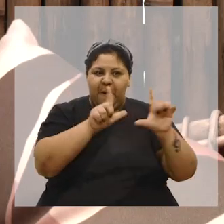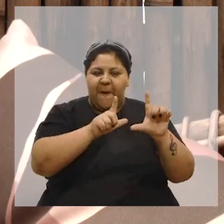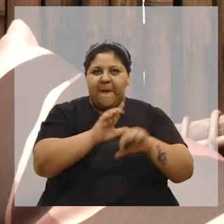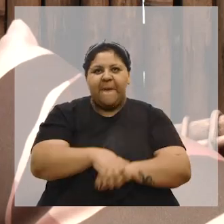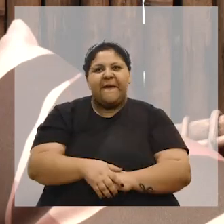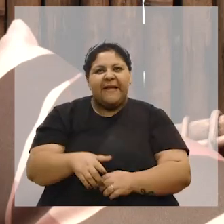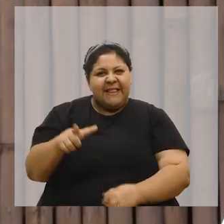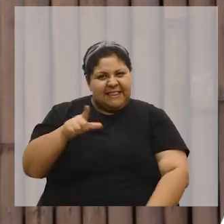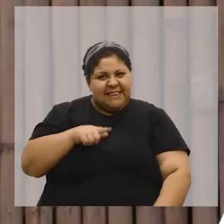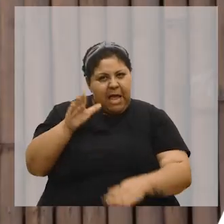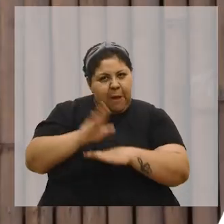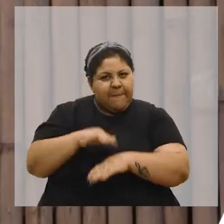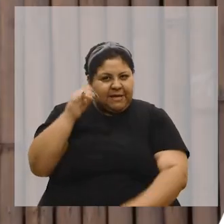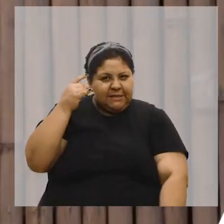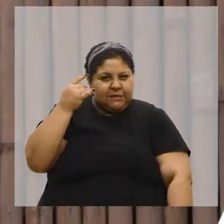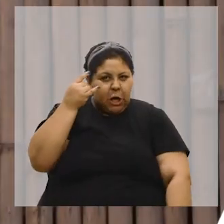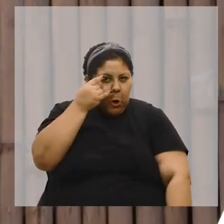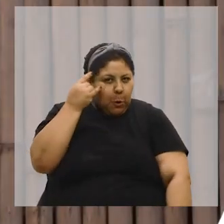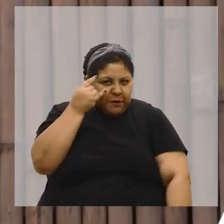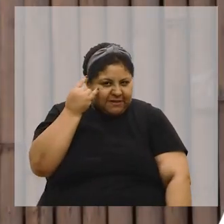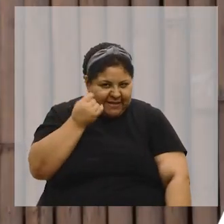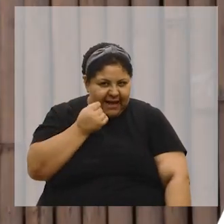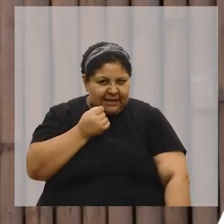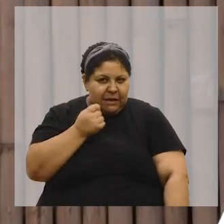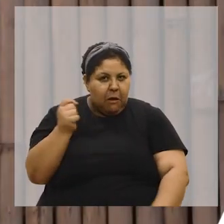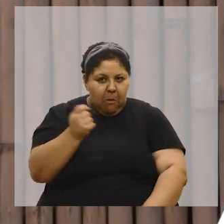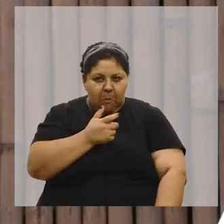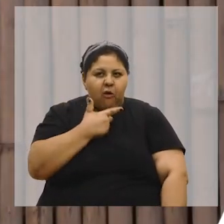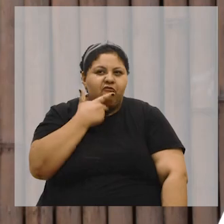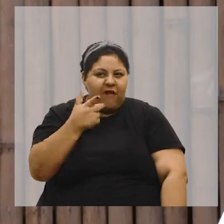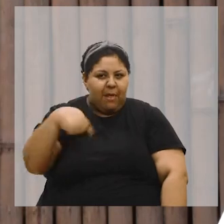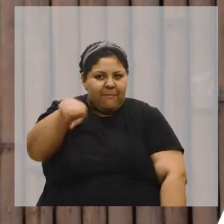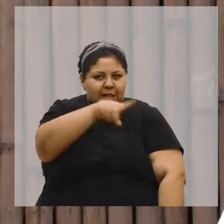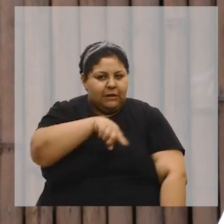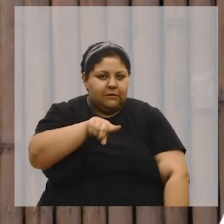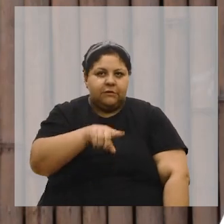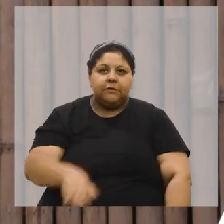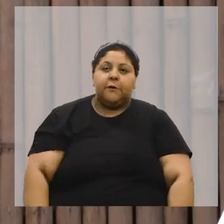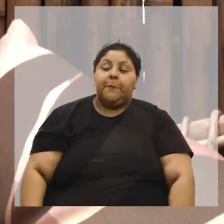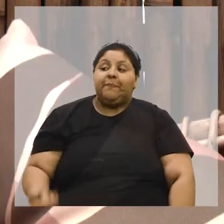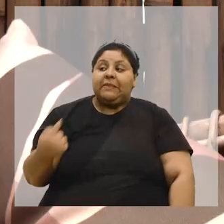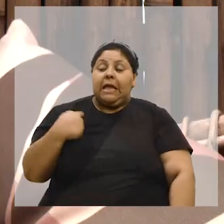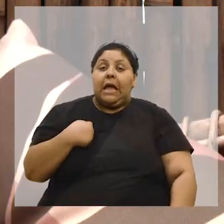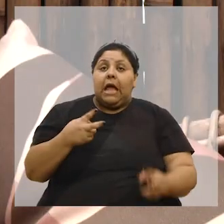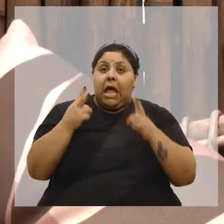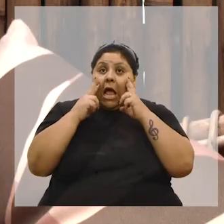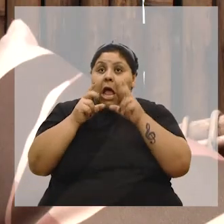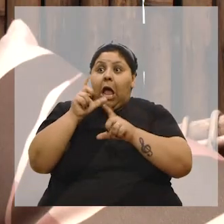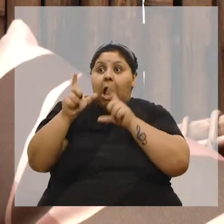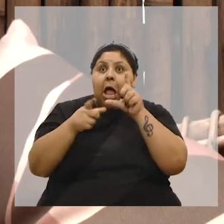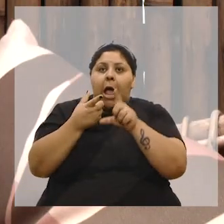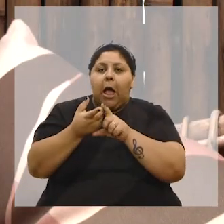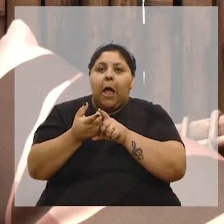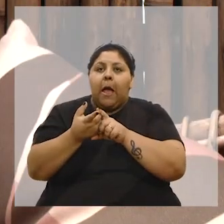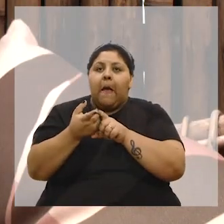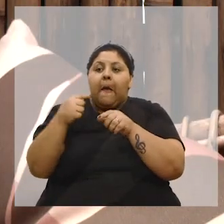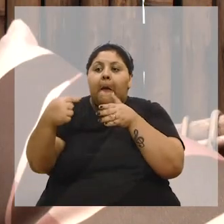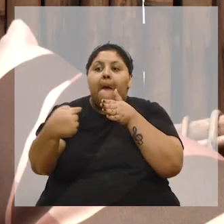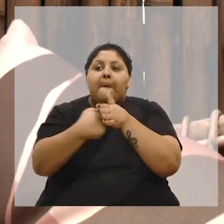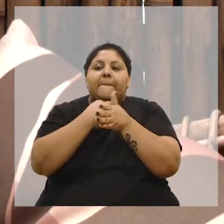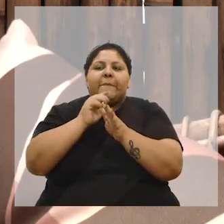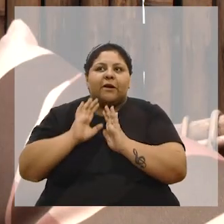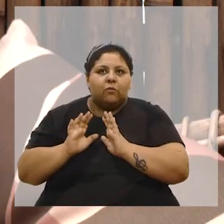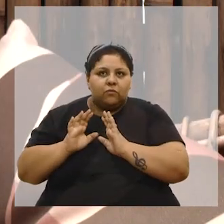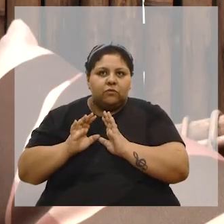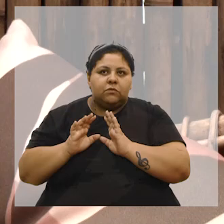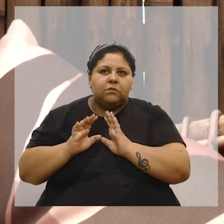programa. E tu tem mais alguma curiosidade, assim, que tu acha legal trazer pra contar pra nós? Eu vejo, assim, as pessoas me perguntam